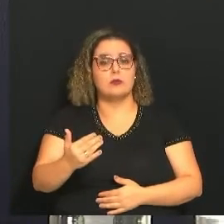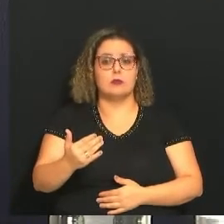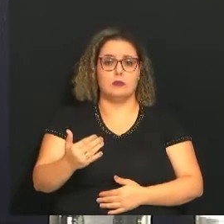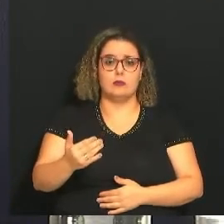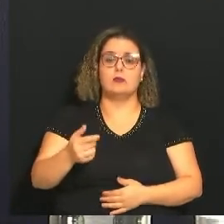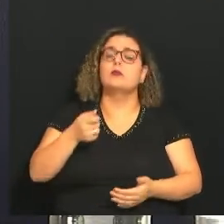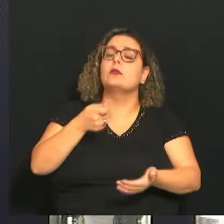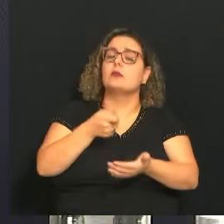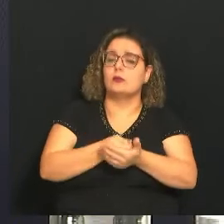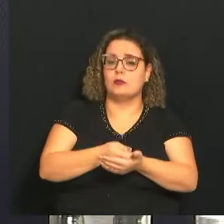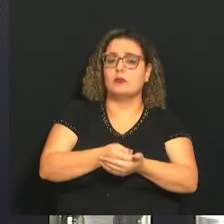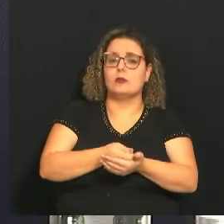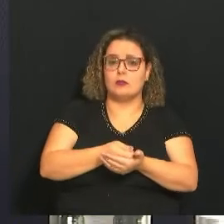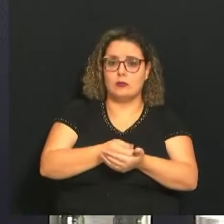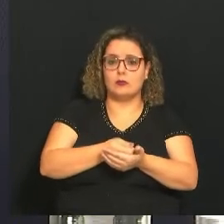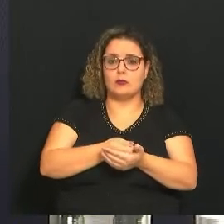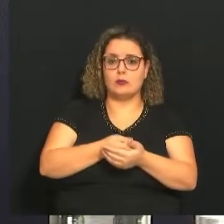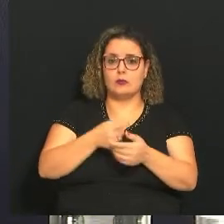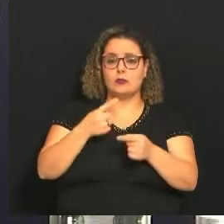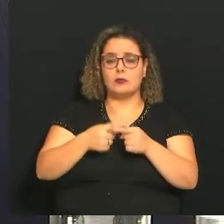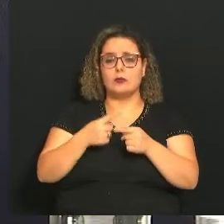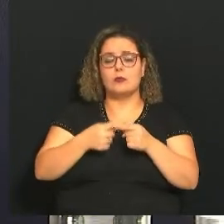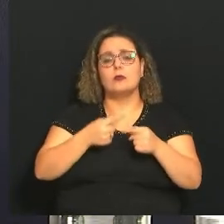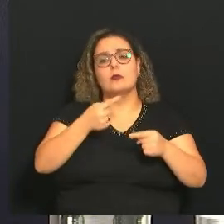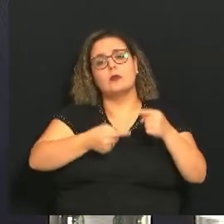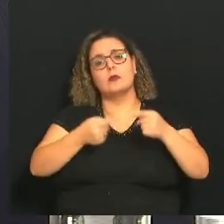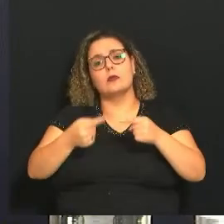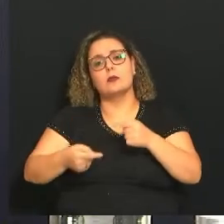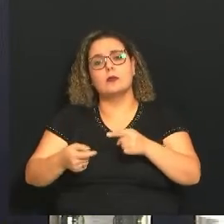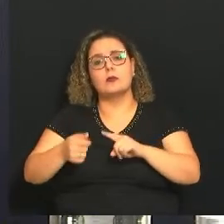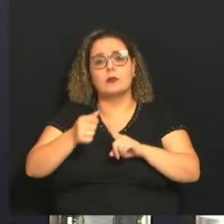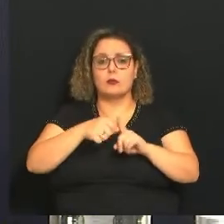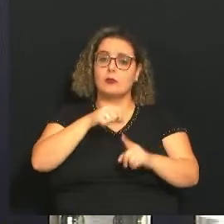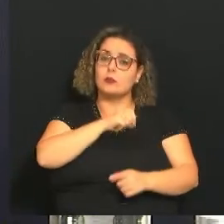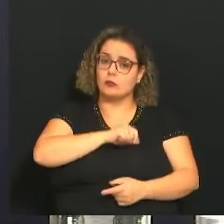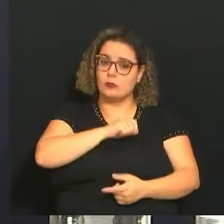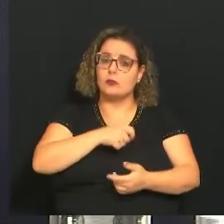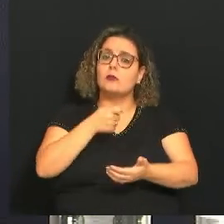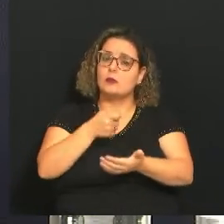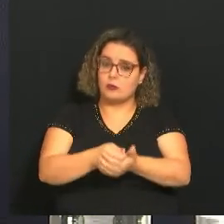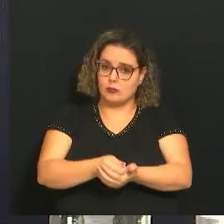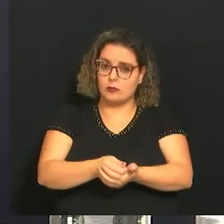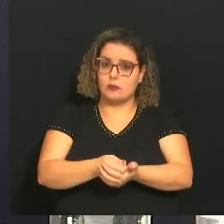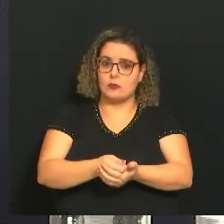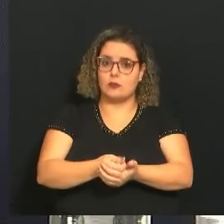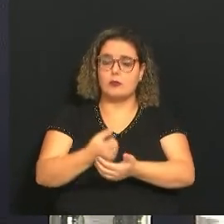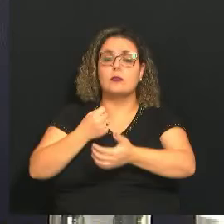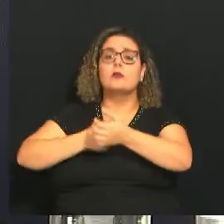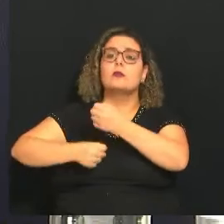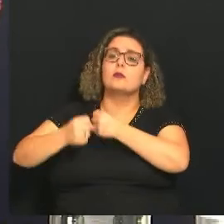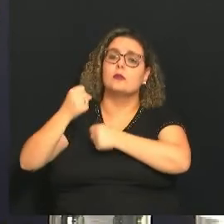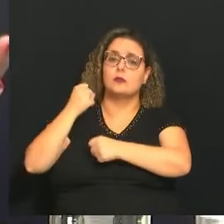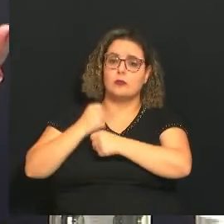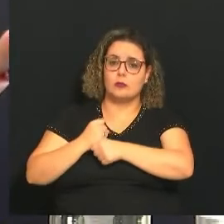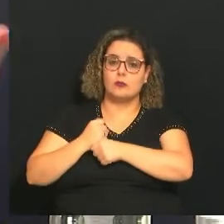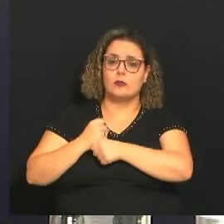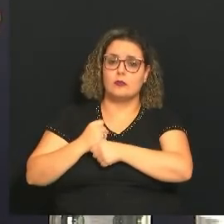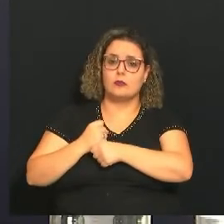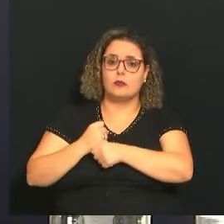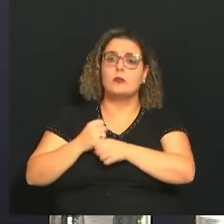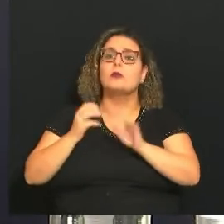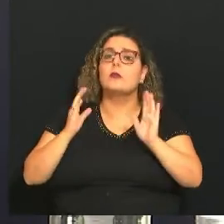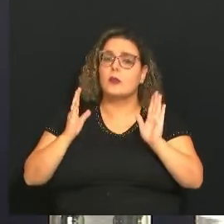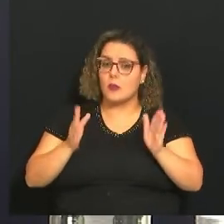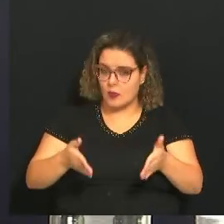cumprimento, né? Porque o que é discutido em campanha salarial, isso tem que ser cumprido. Se foi feito o ano passado já estava